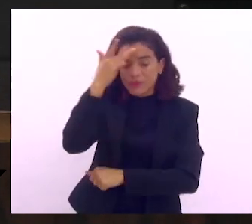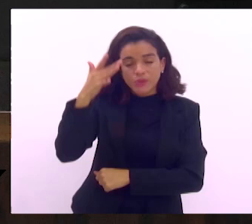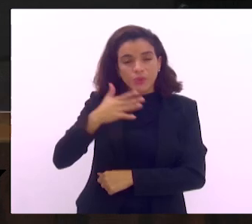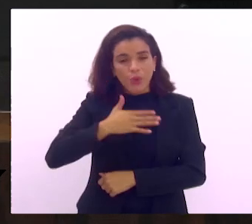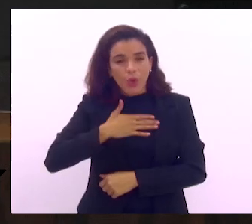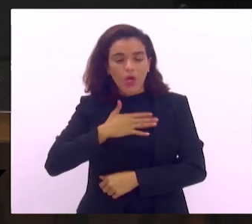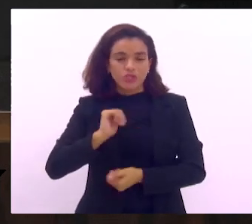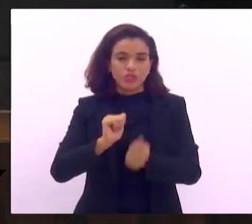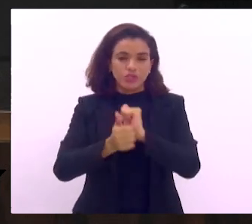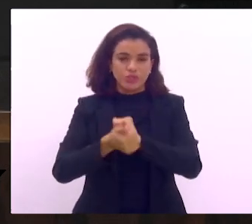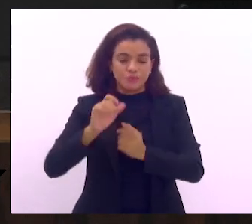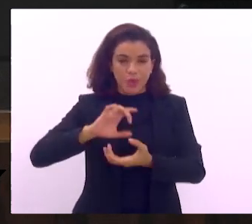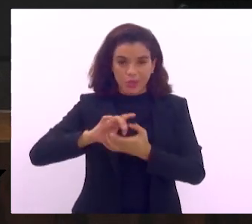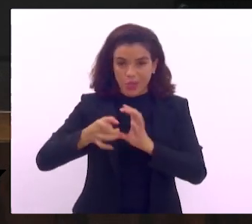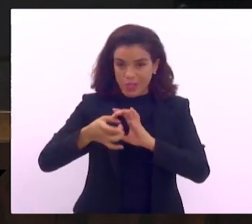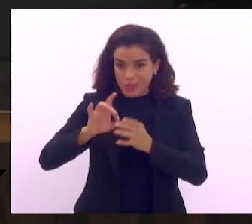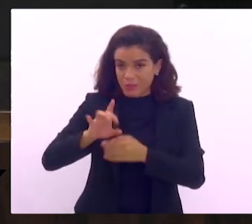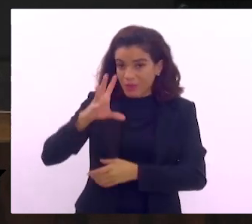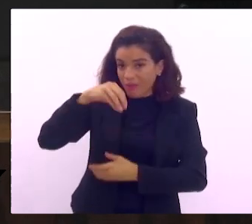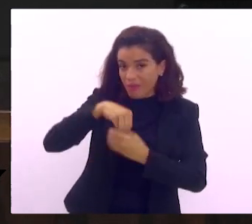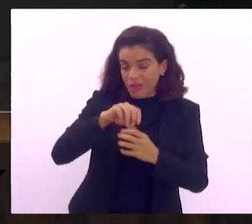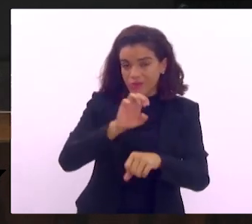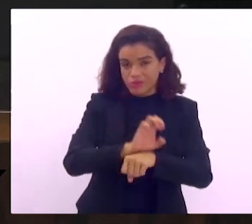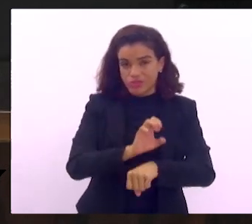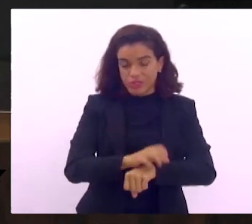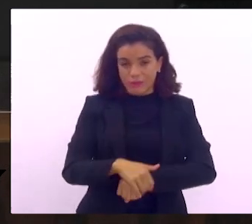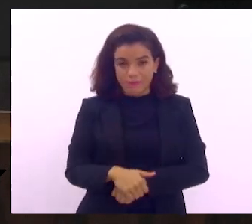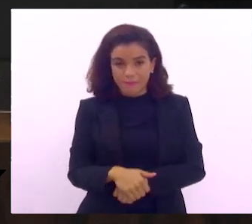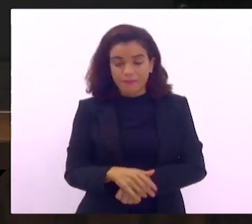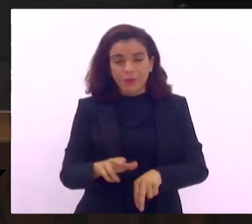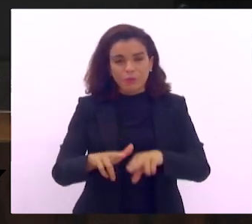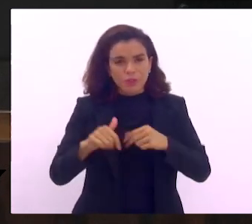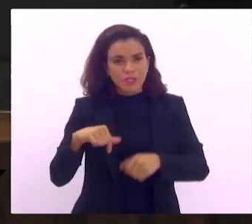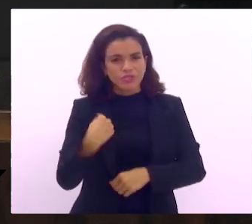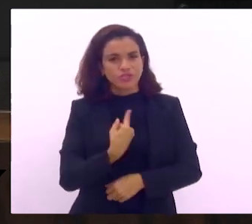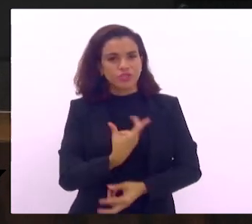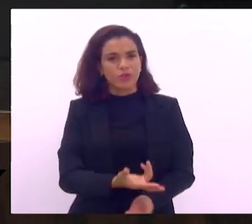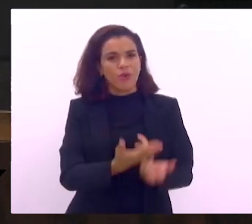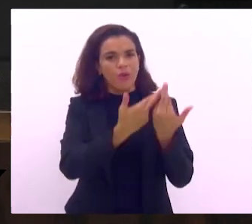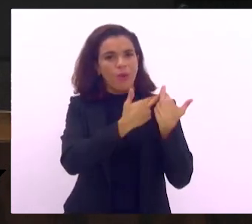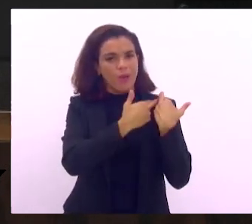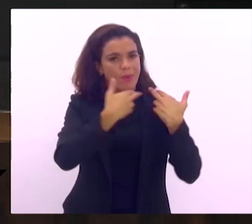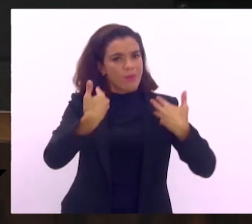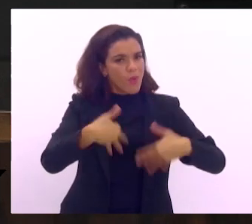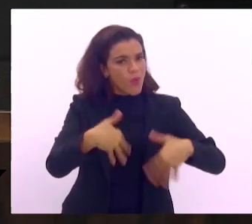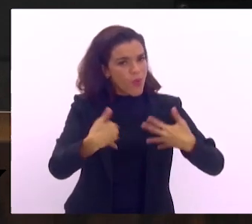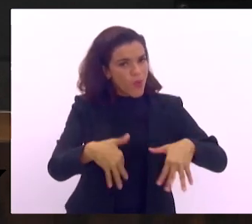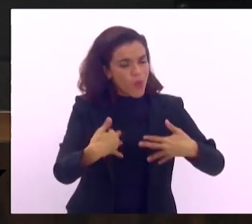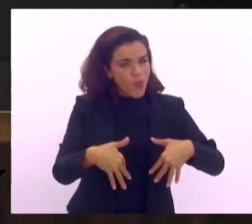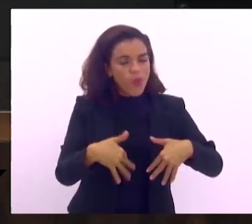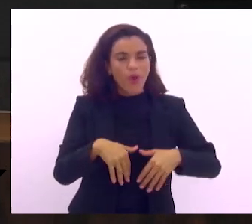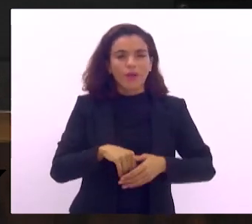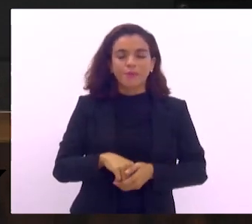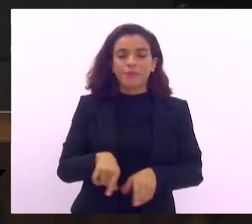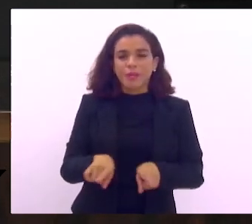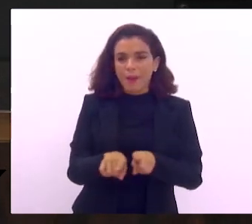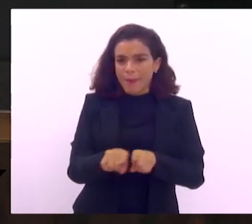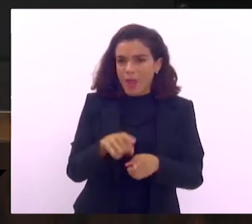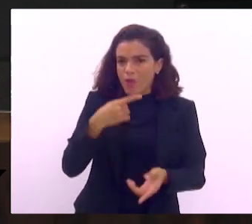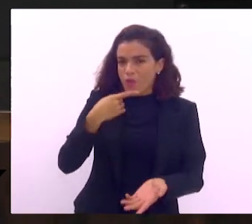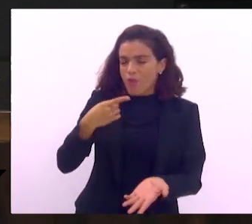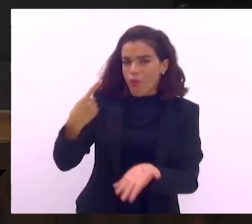olímpico no nosso estado. Então, a gente tem uma responsabilidade muito grande, um